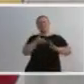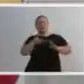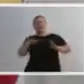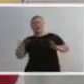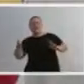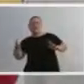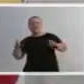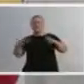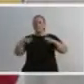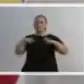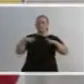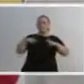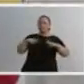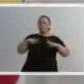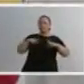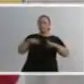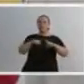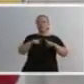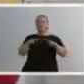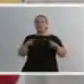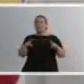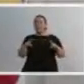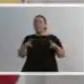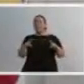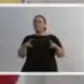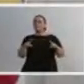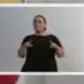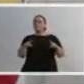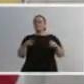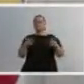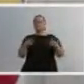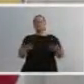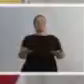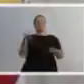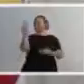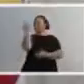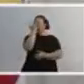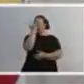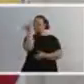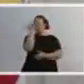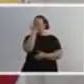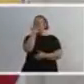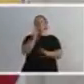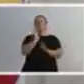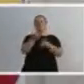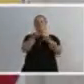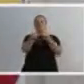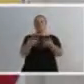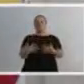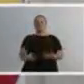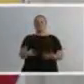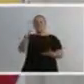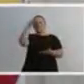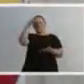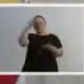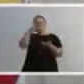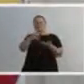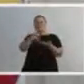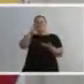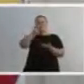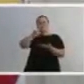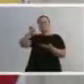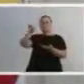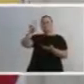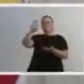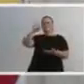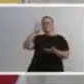pessoal mas é como o próprio vereador célio dias falou é quando se tem fé em deus e acredita no